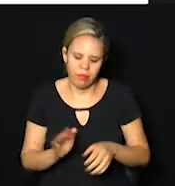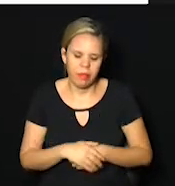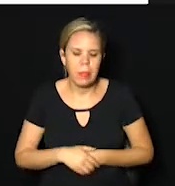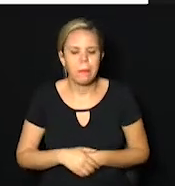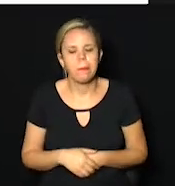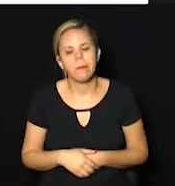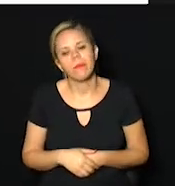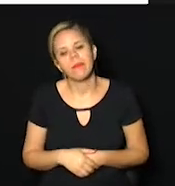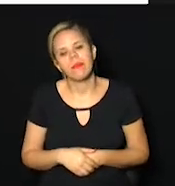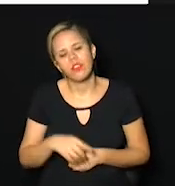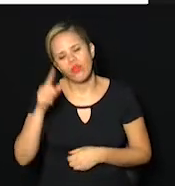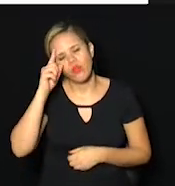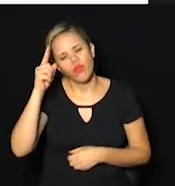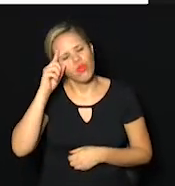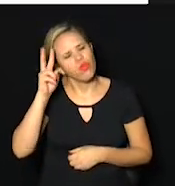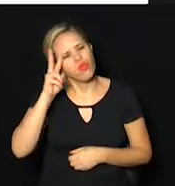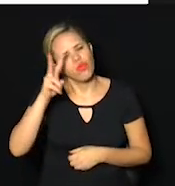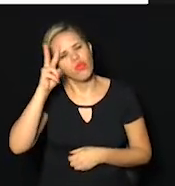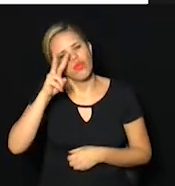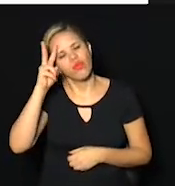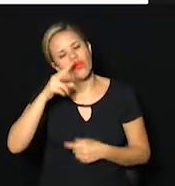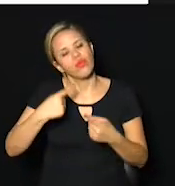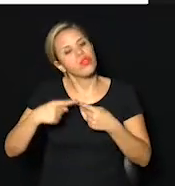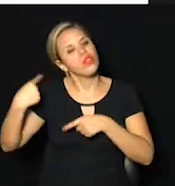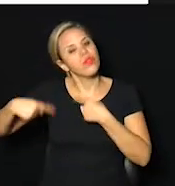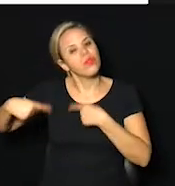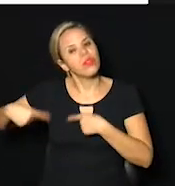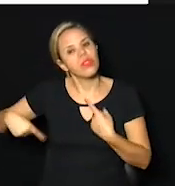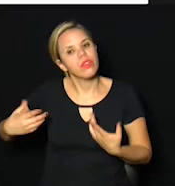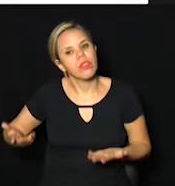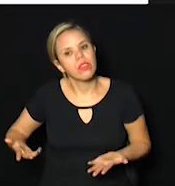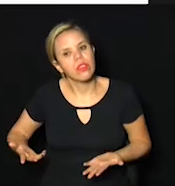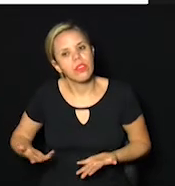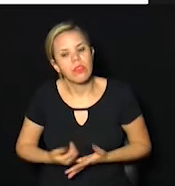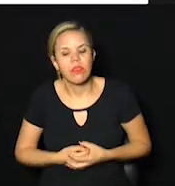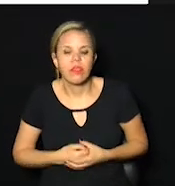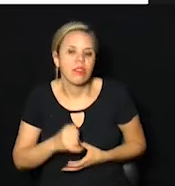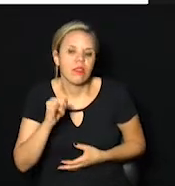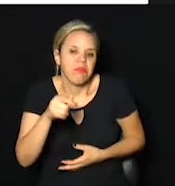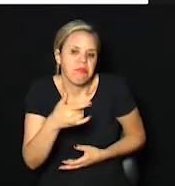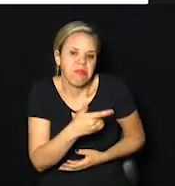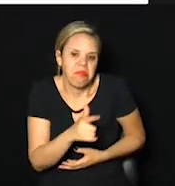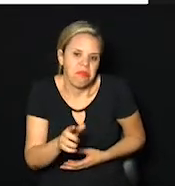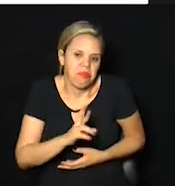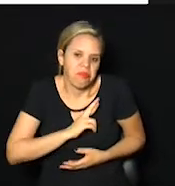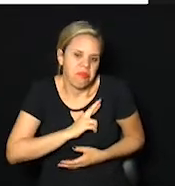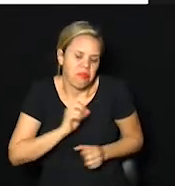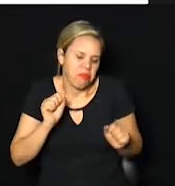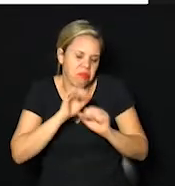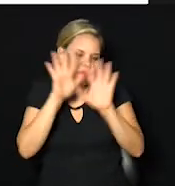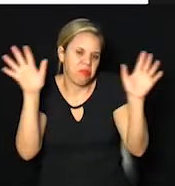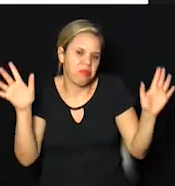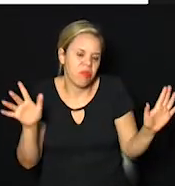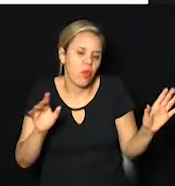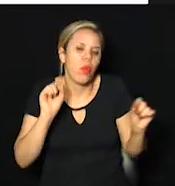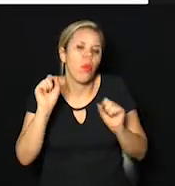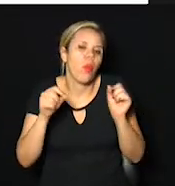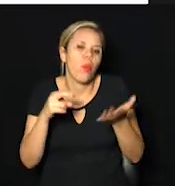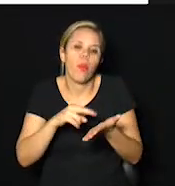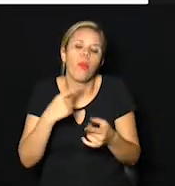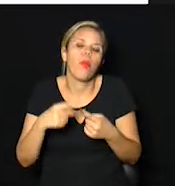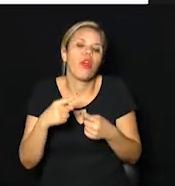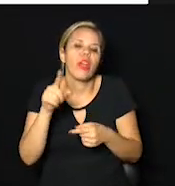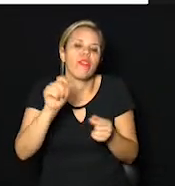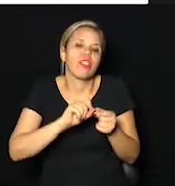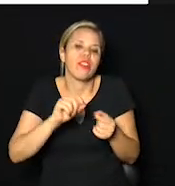Todo dia a gente tem que se lembrar por que a gente faz política. E se você não tem uma resposta muito clara do que por que você faz